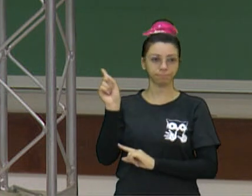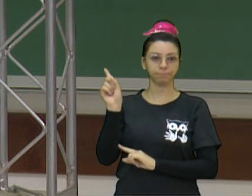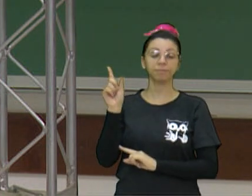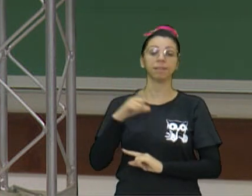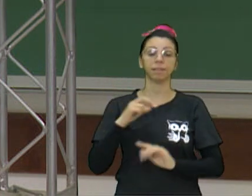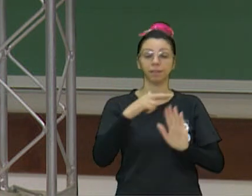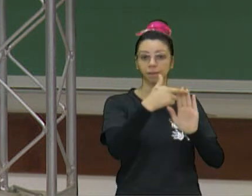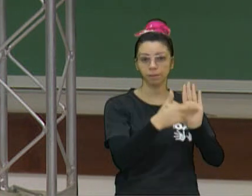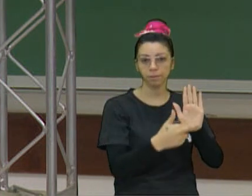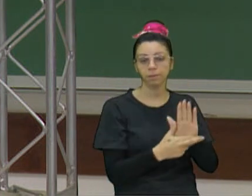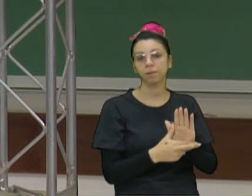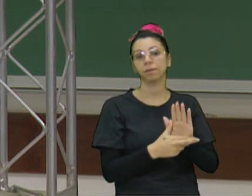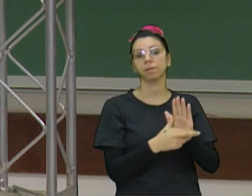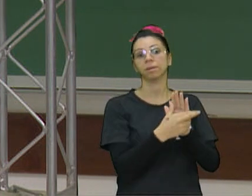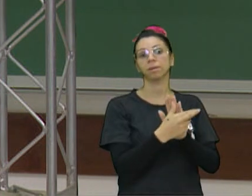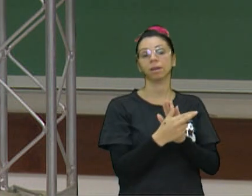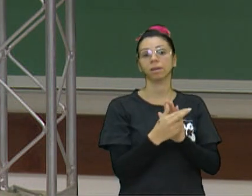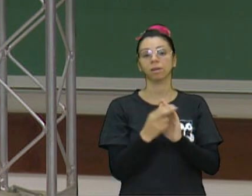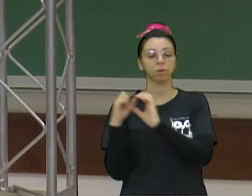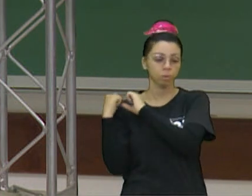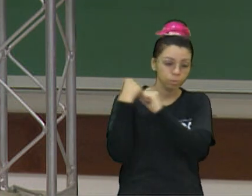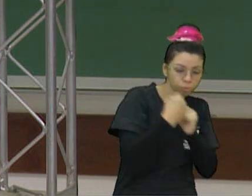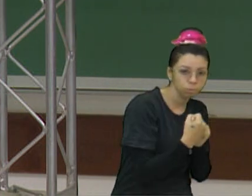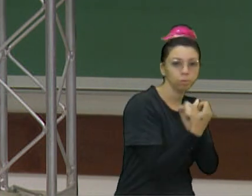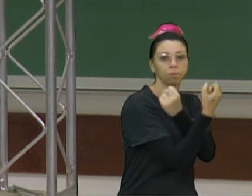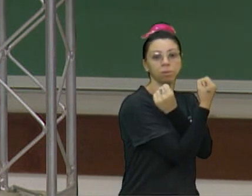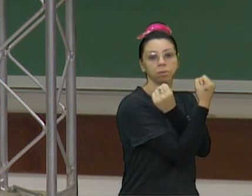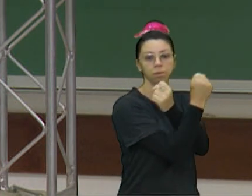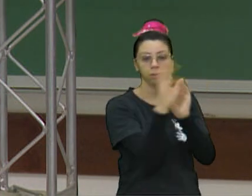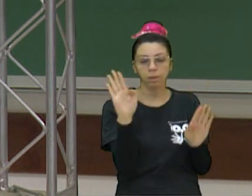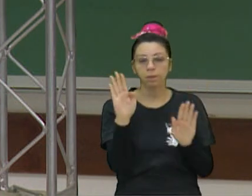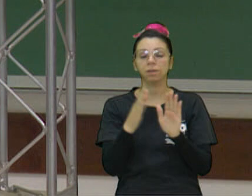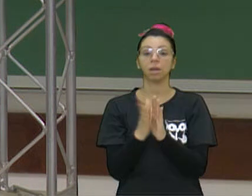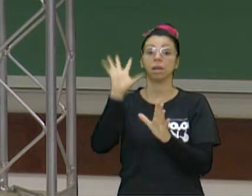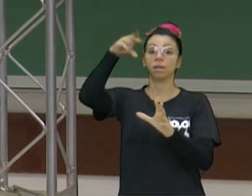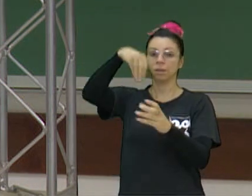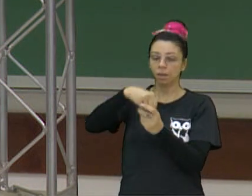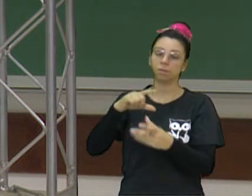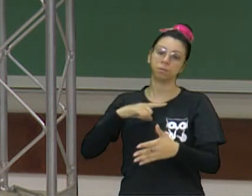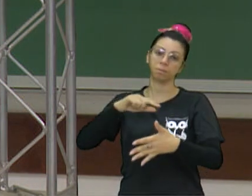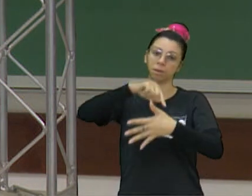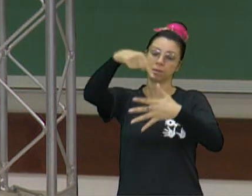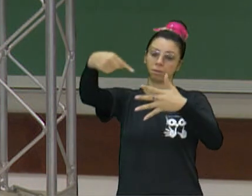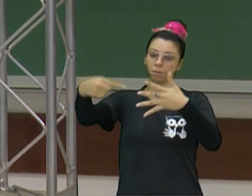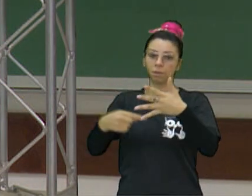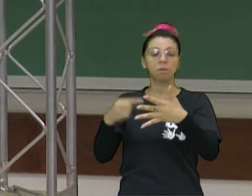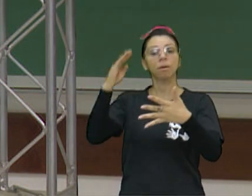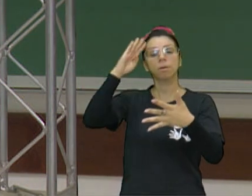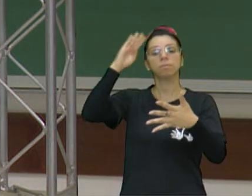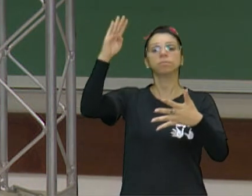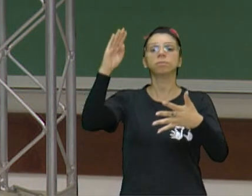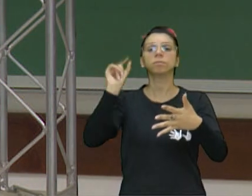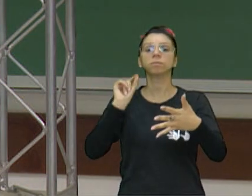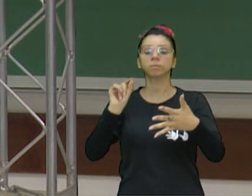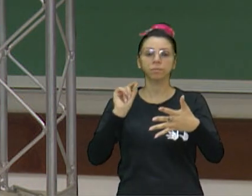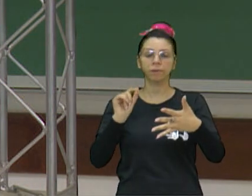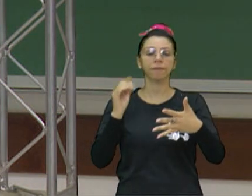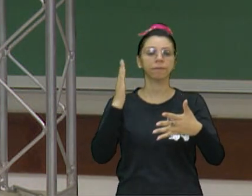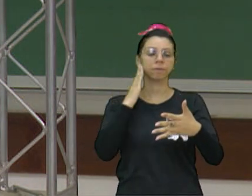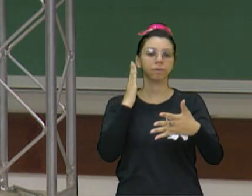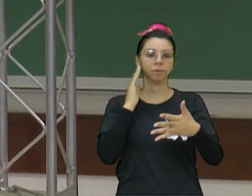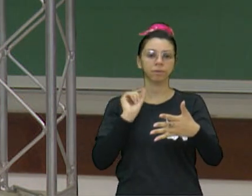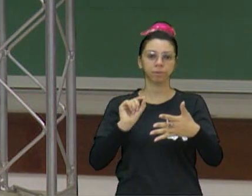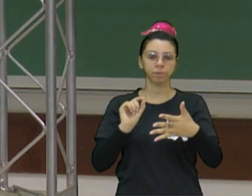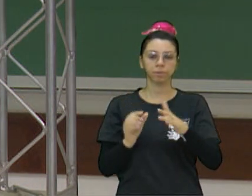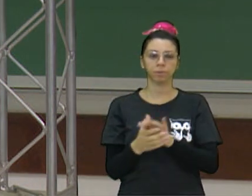que regem o Judô, que regiam o Karatê, né, e também dentro do Taekwondo nós também temos princípios que vão fazer sua